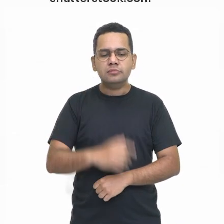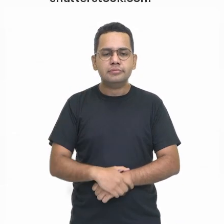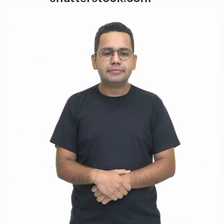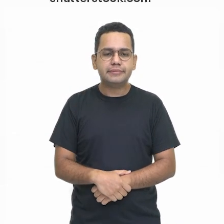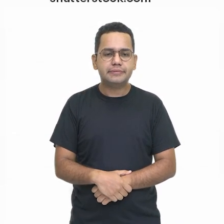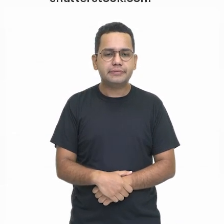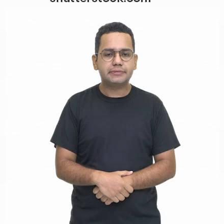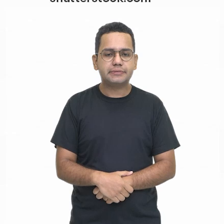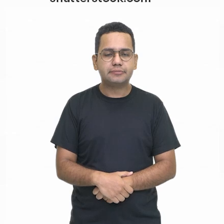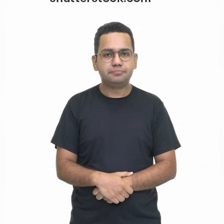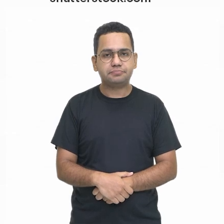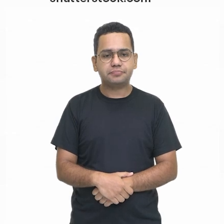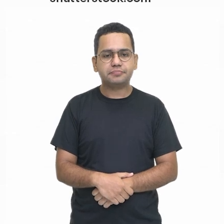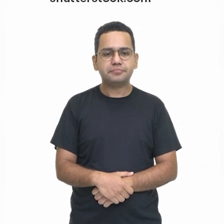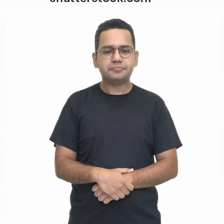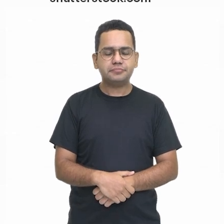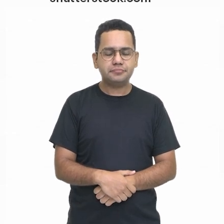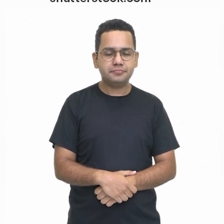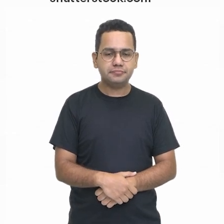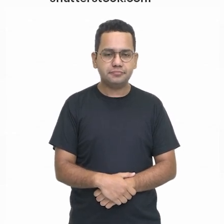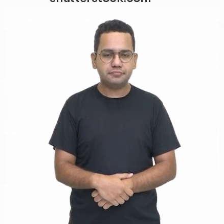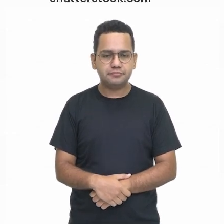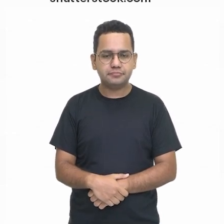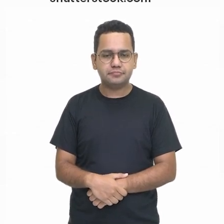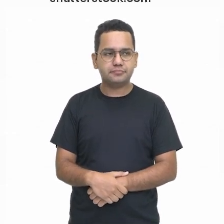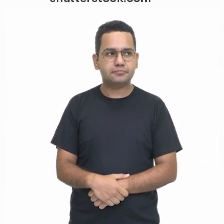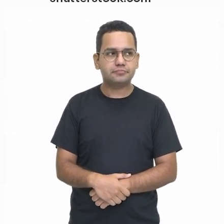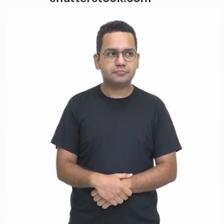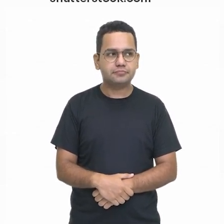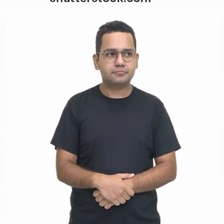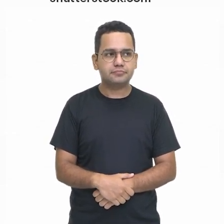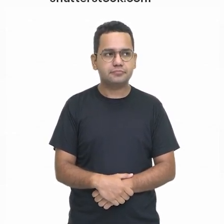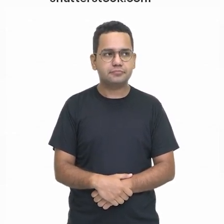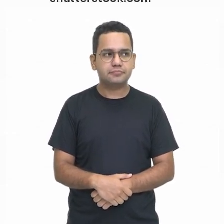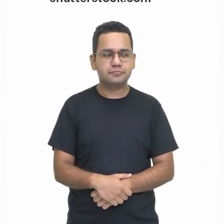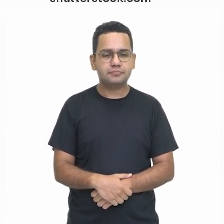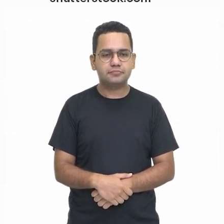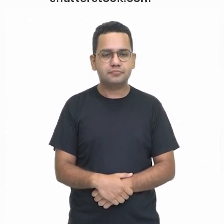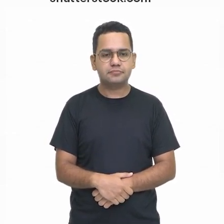um destes ambientes aquáticos. E nós temos aí